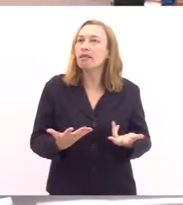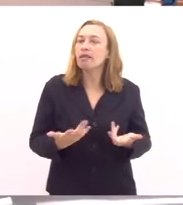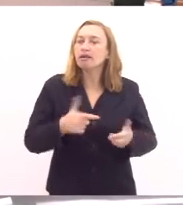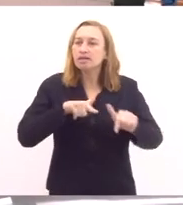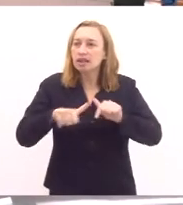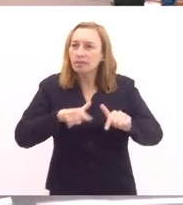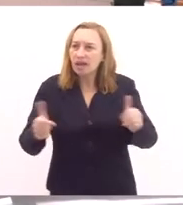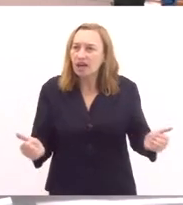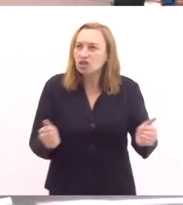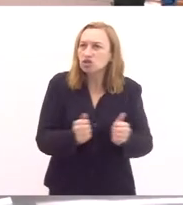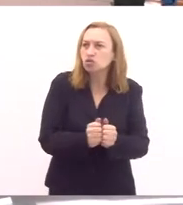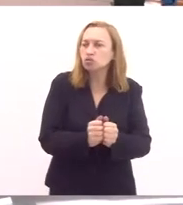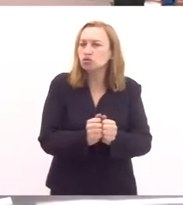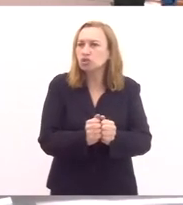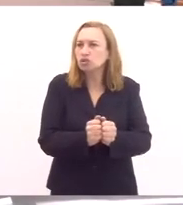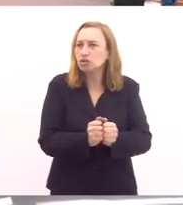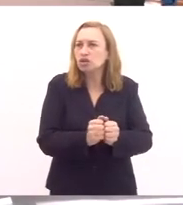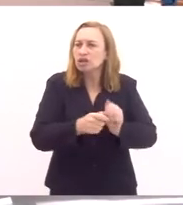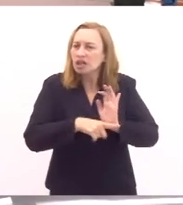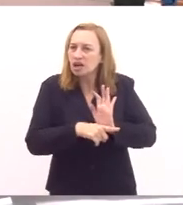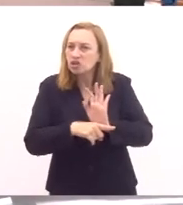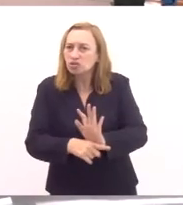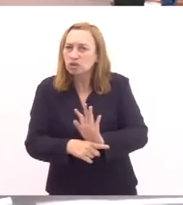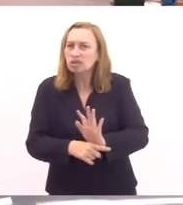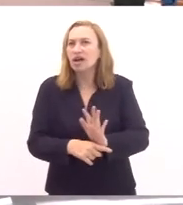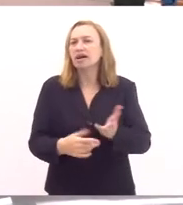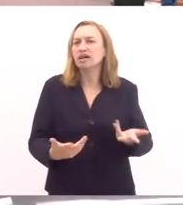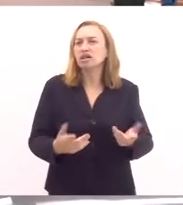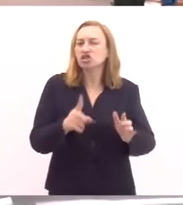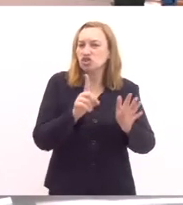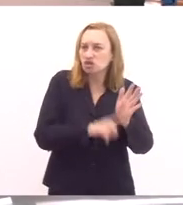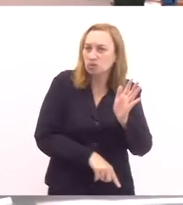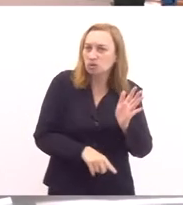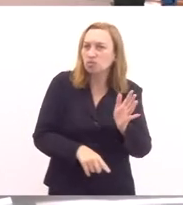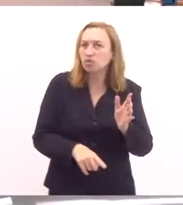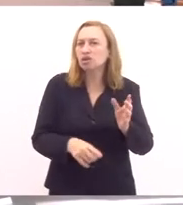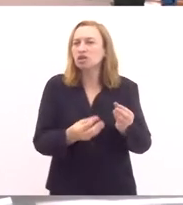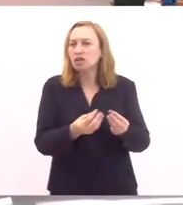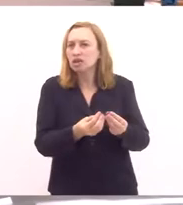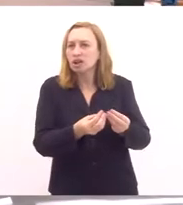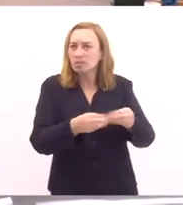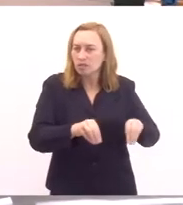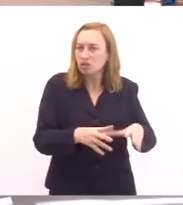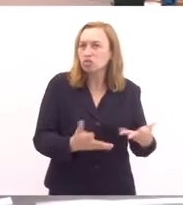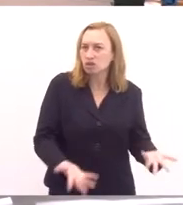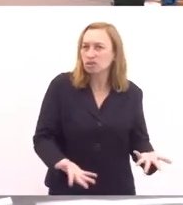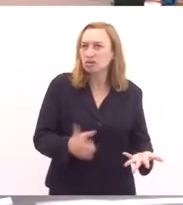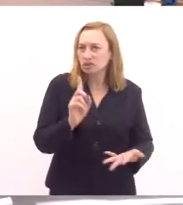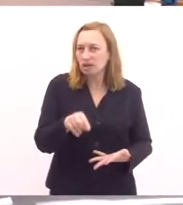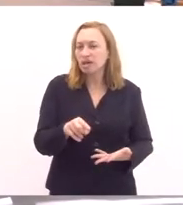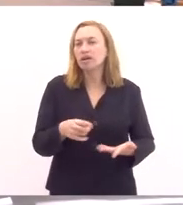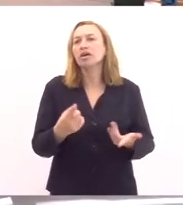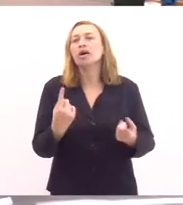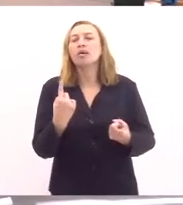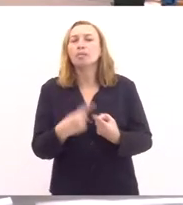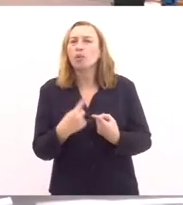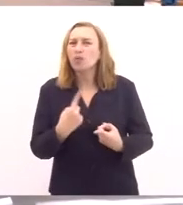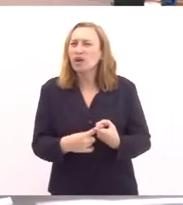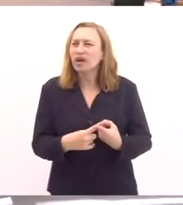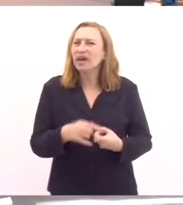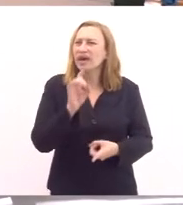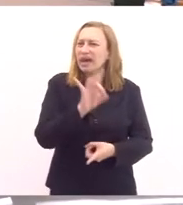trabalhar e Minimizar né as causas e principalmente os efeitos na população materna porque a